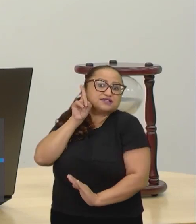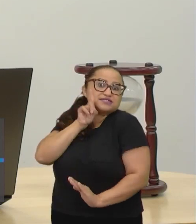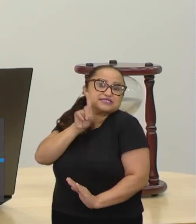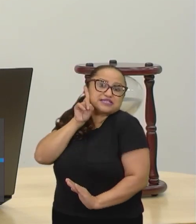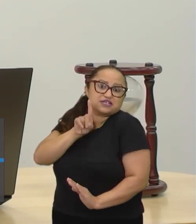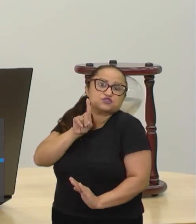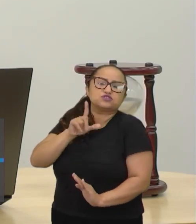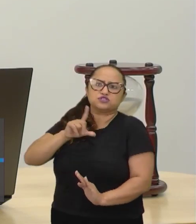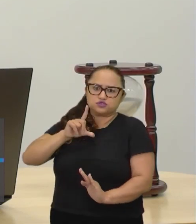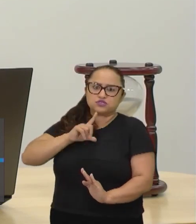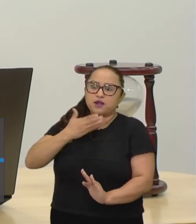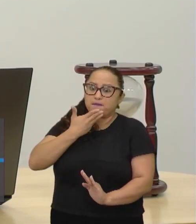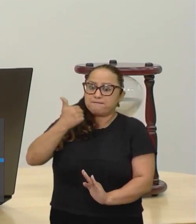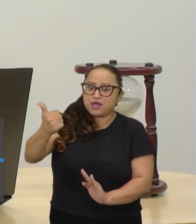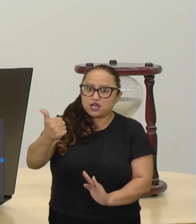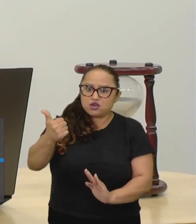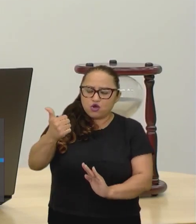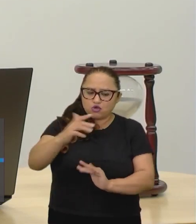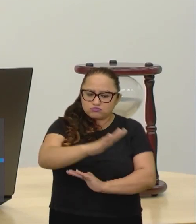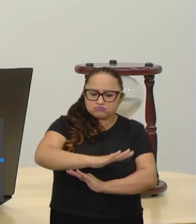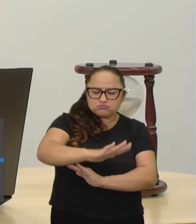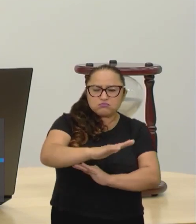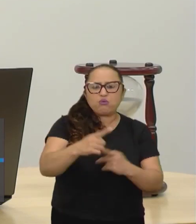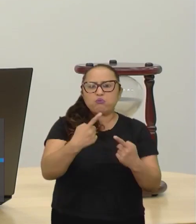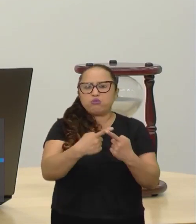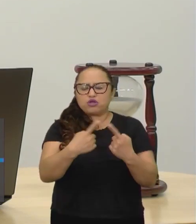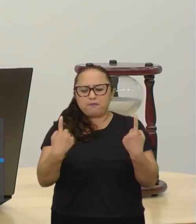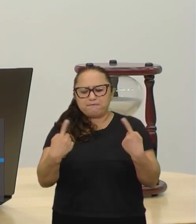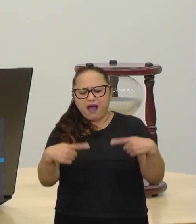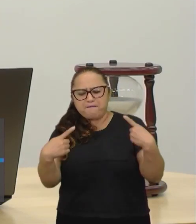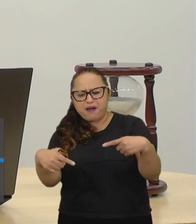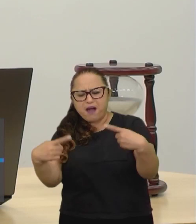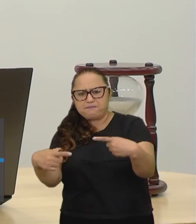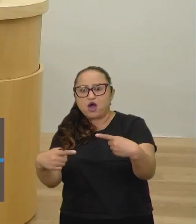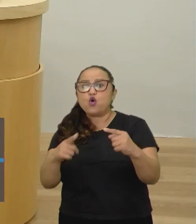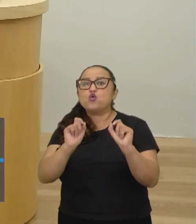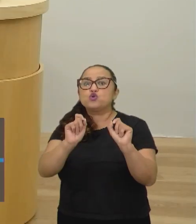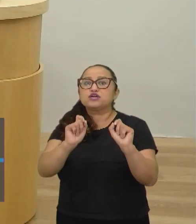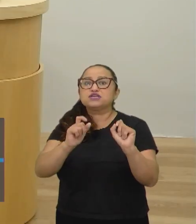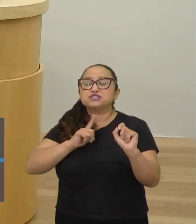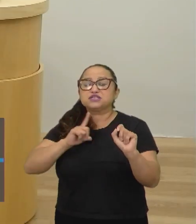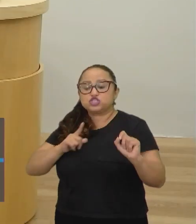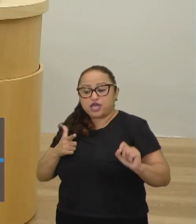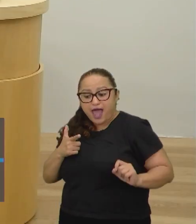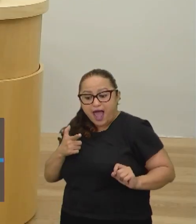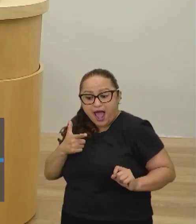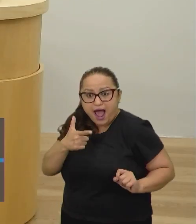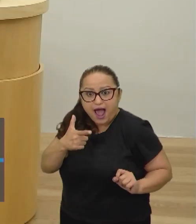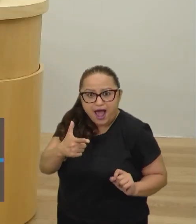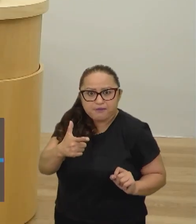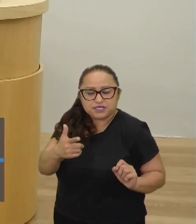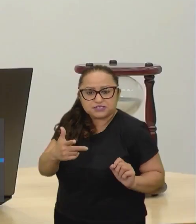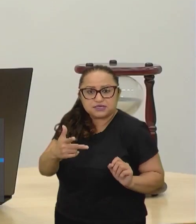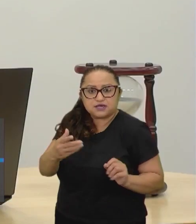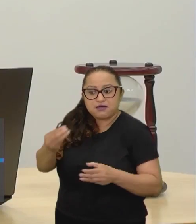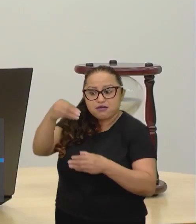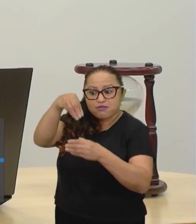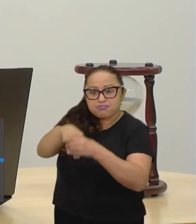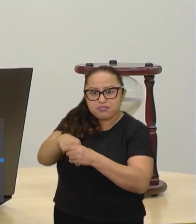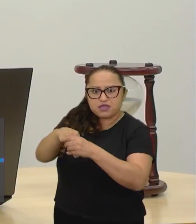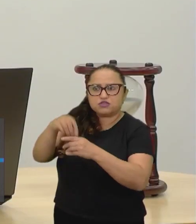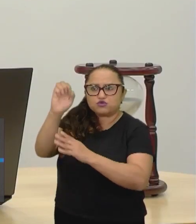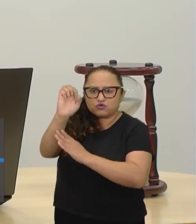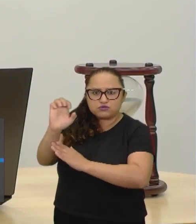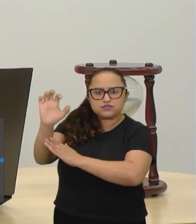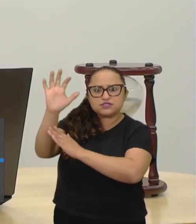isto, porque a maior parte dos conflitos, né, aquela coisa mais bélica mesmo, foi dentro do território europeu, né? A gente tem isso acontecendo